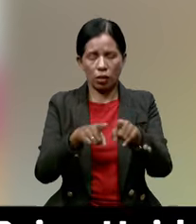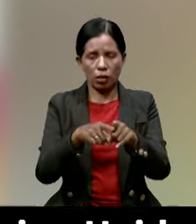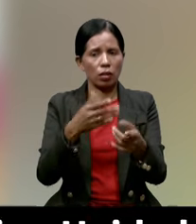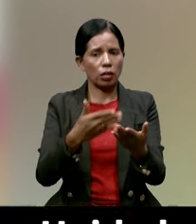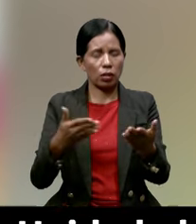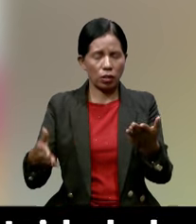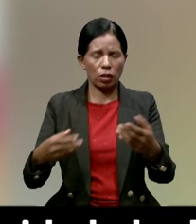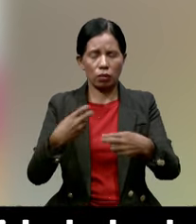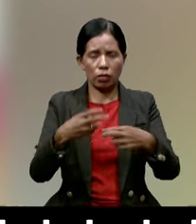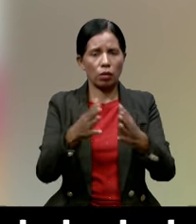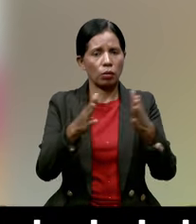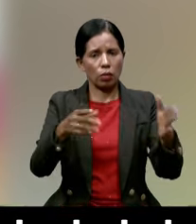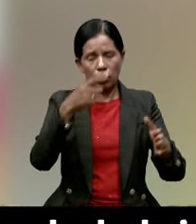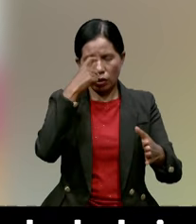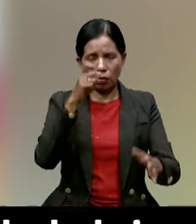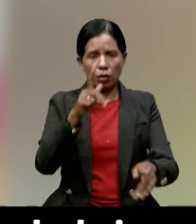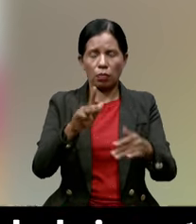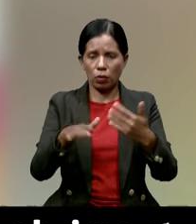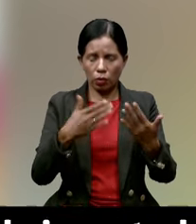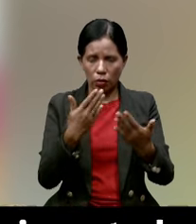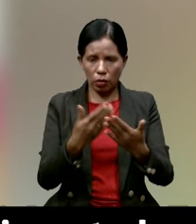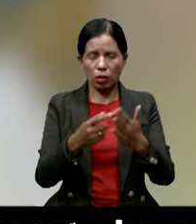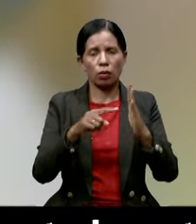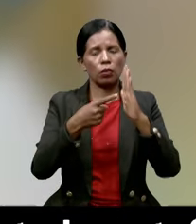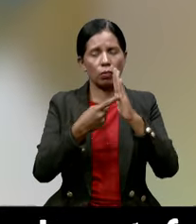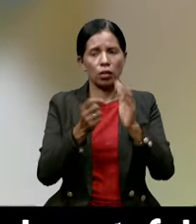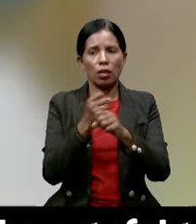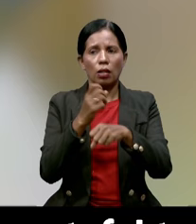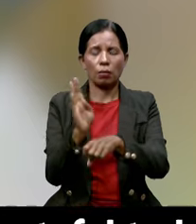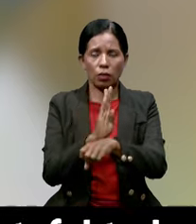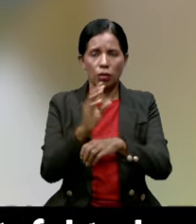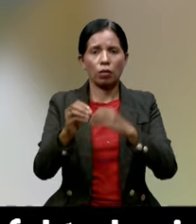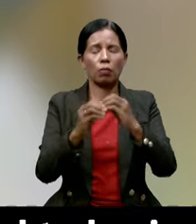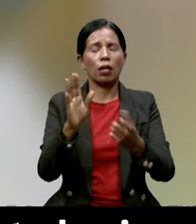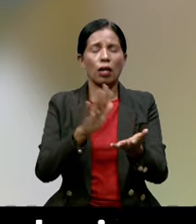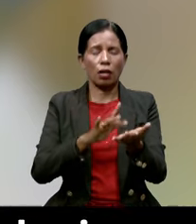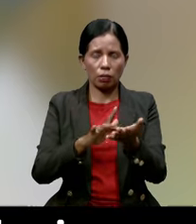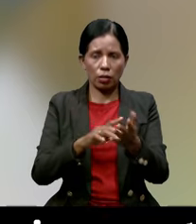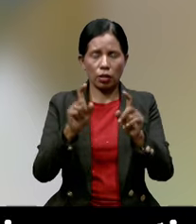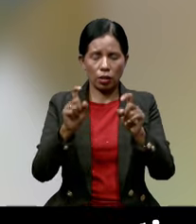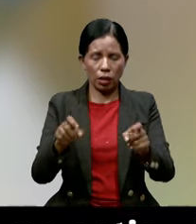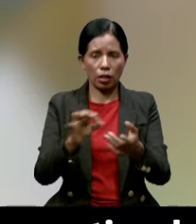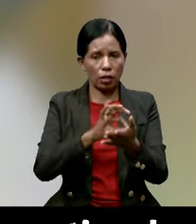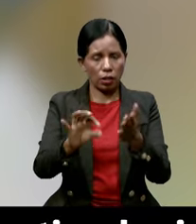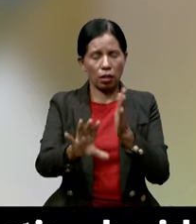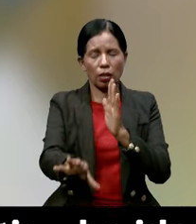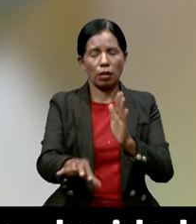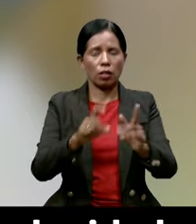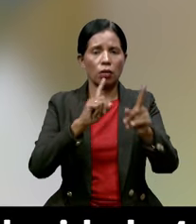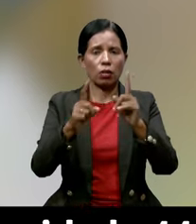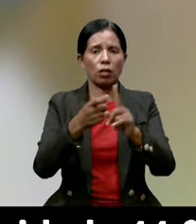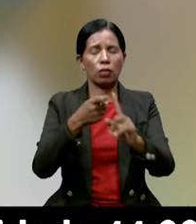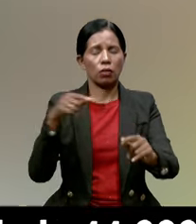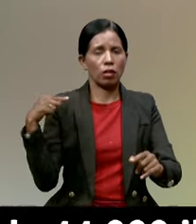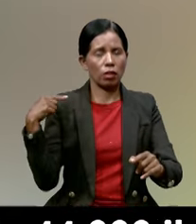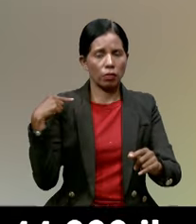bima krisku bot tambane entidades ne bima hahu halo negosi kona ba ai moruk den ki registu nu ne bel hetan explicação husi